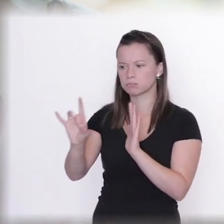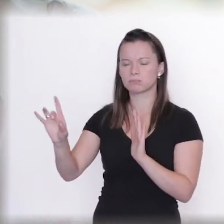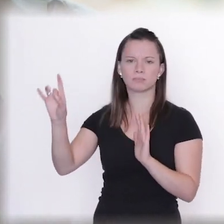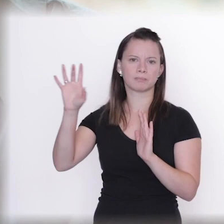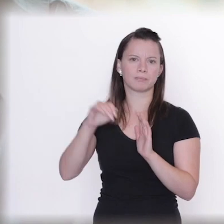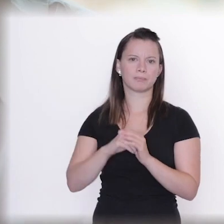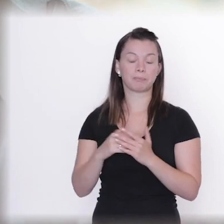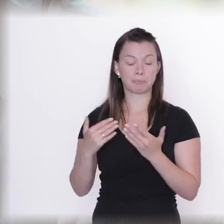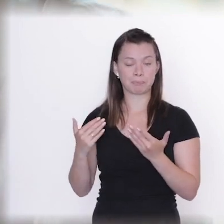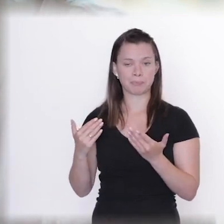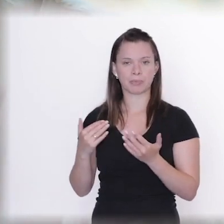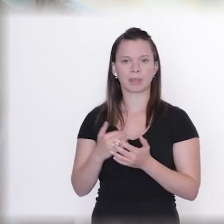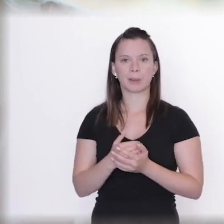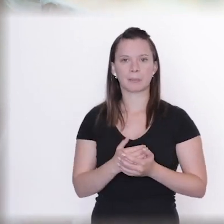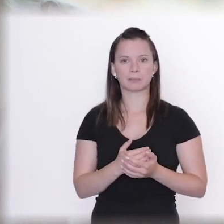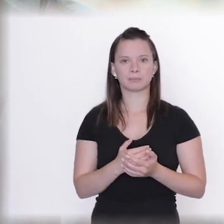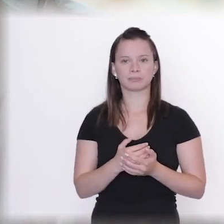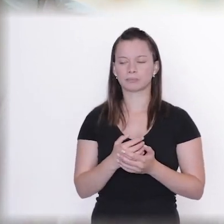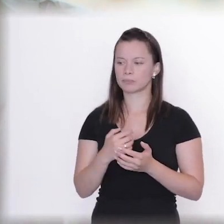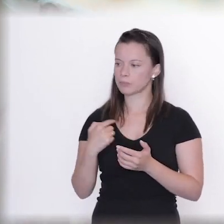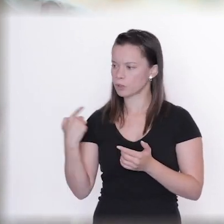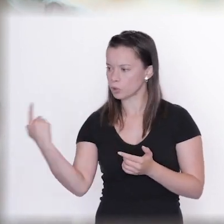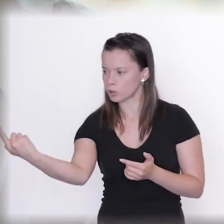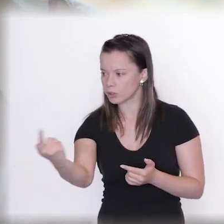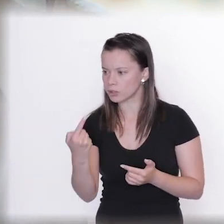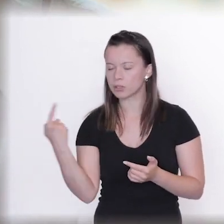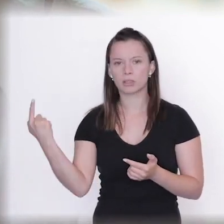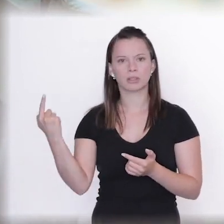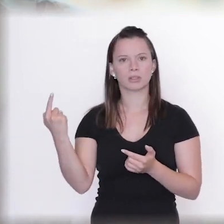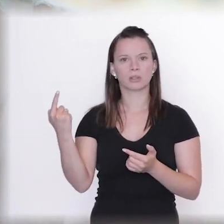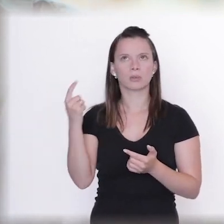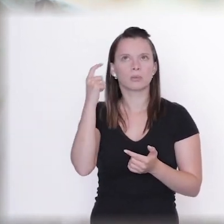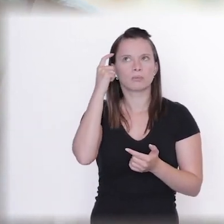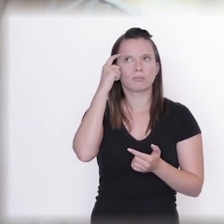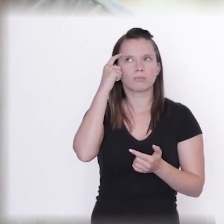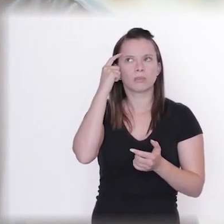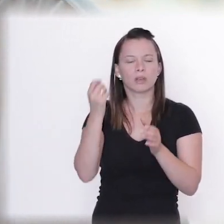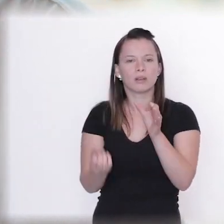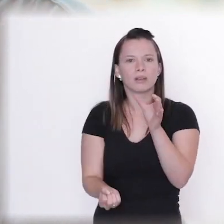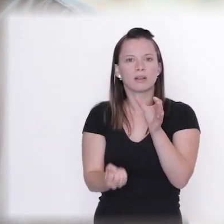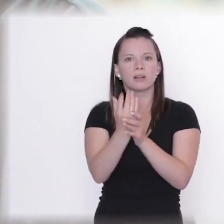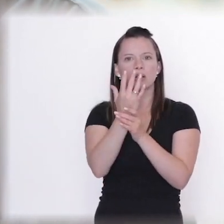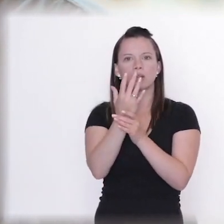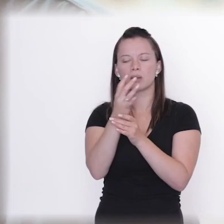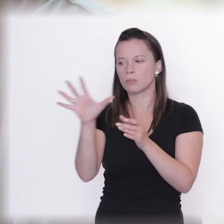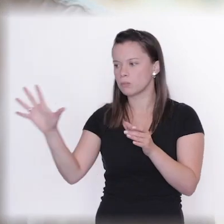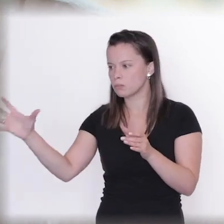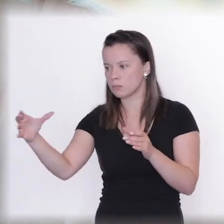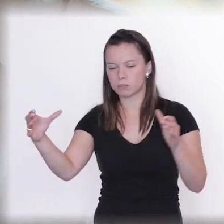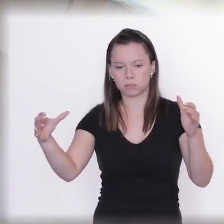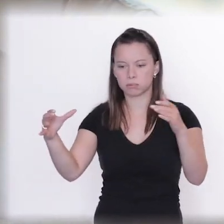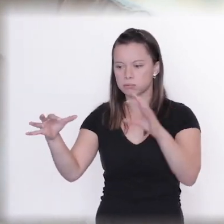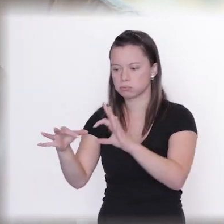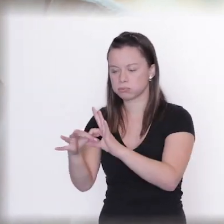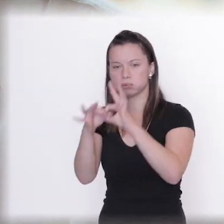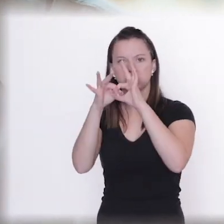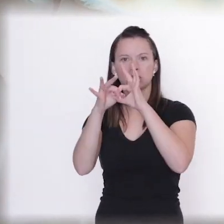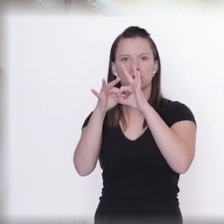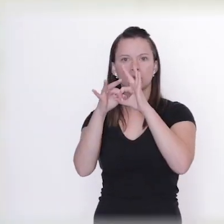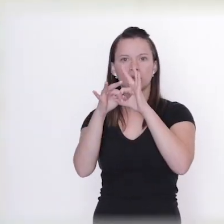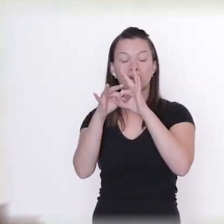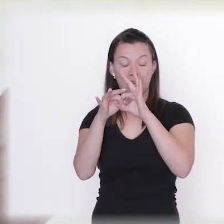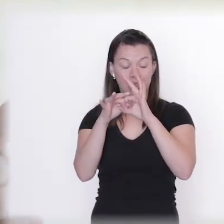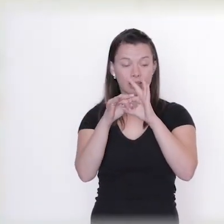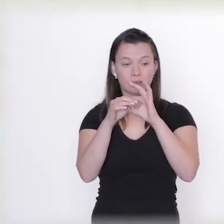partir disso, a gente criar um fundamento de unidade que faça a gente sair dessa precariedade ou dessa dominação, né? Porque está todo mundo